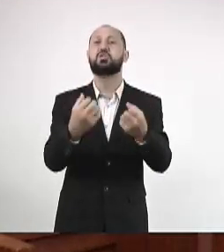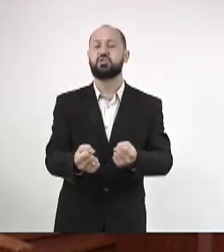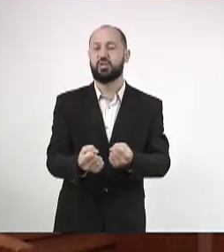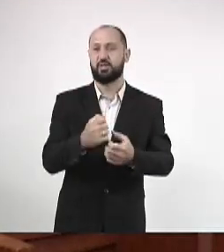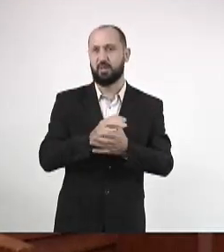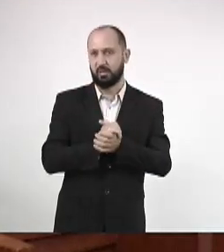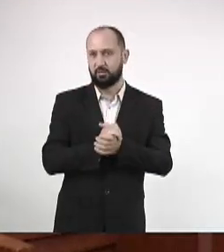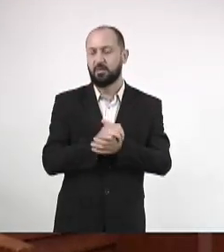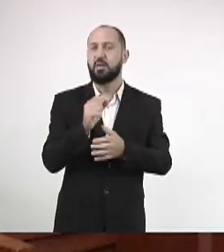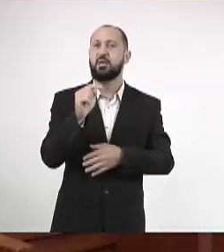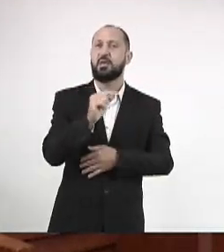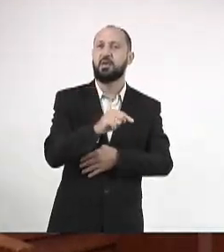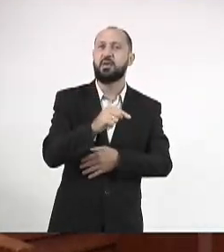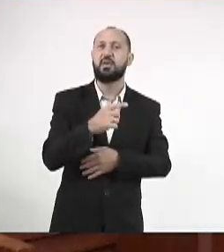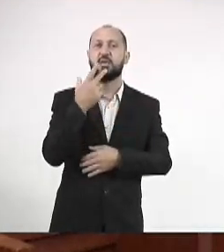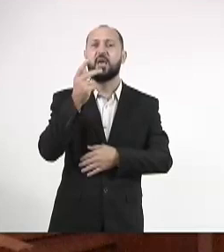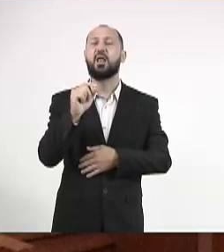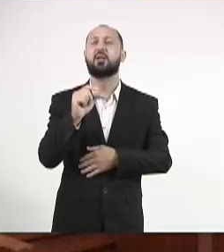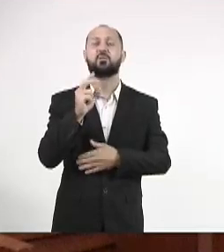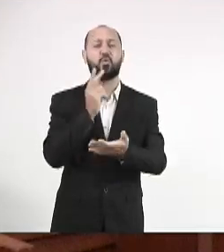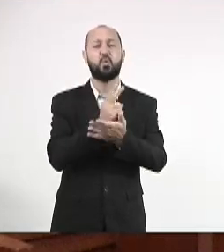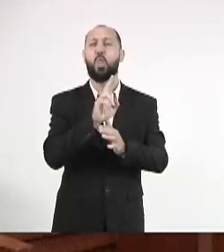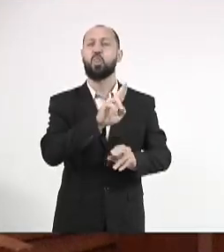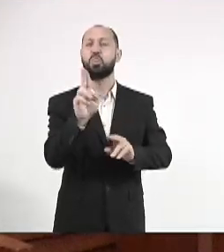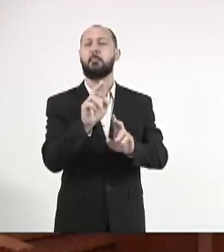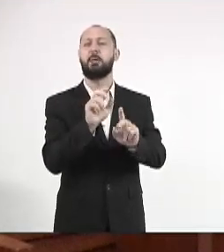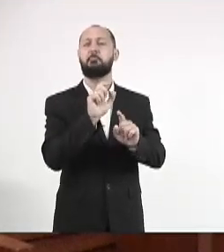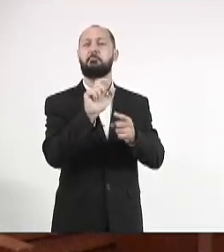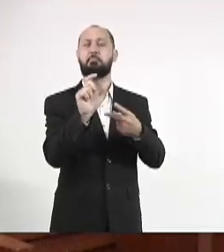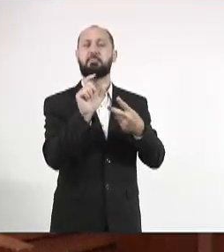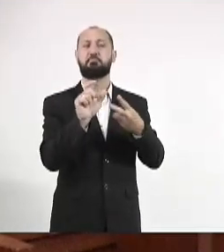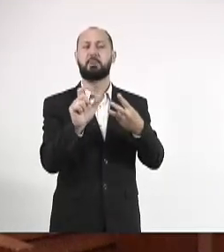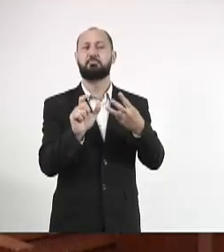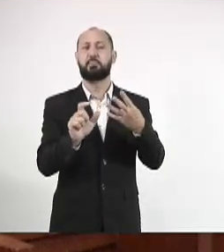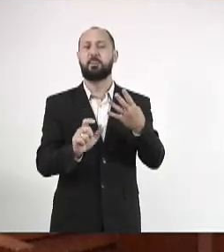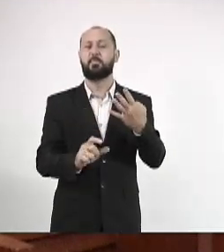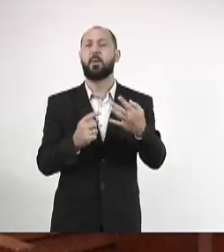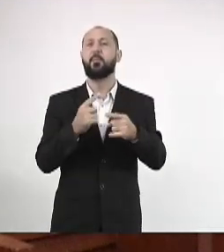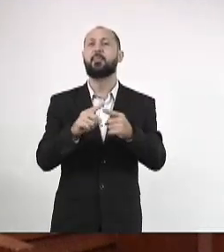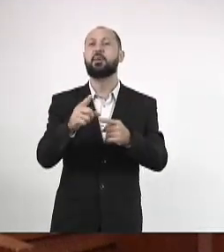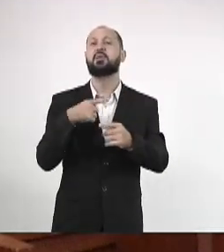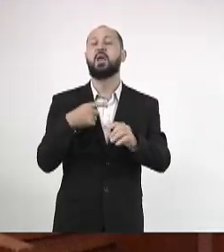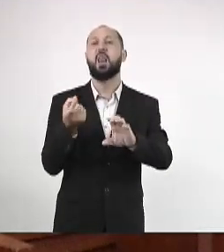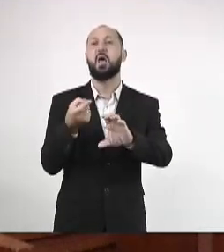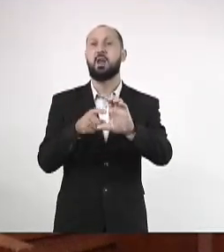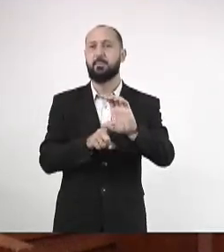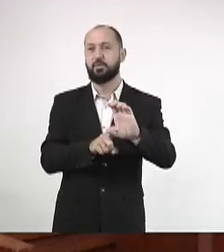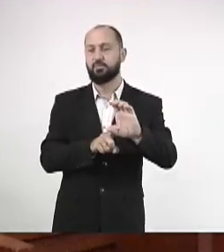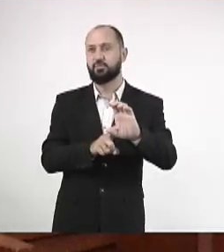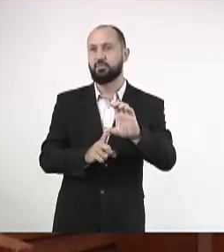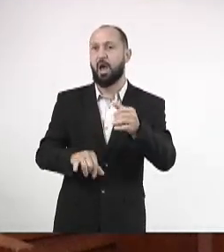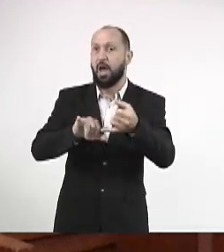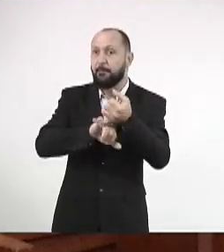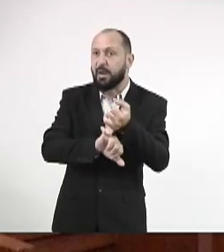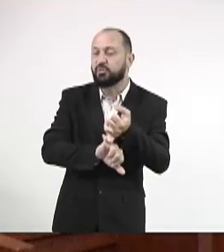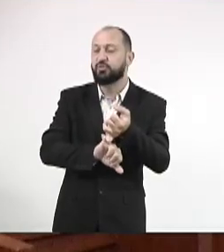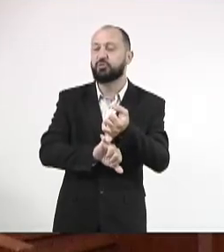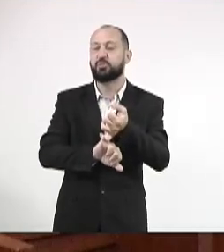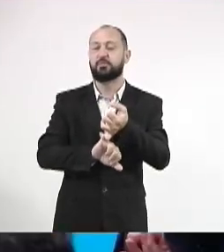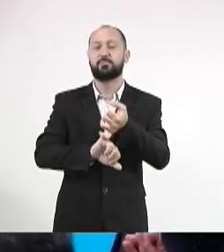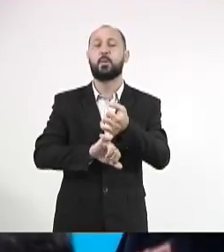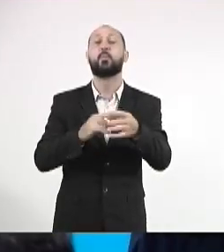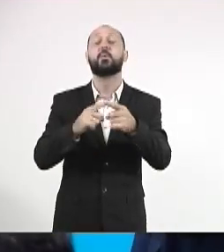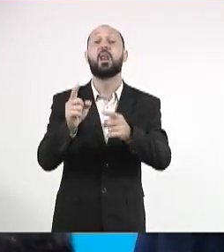àquilo, que ela era todos os nomes em que vocês imaginam, porque ela era amante. Nunca vamos saber a história real, porque